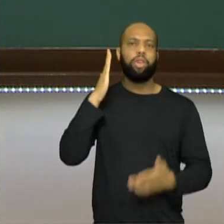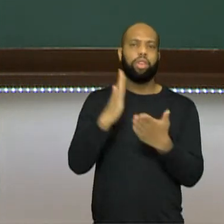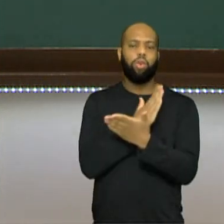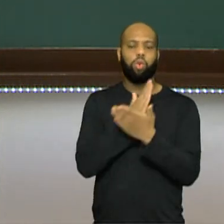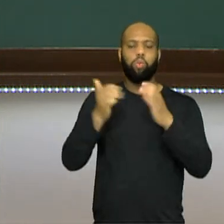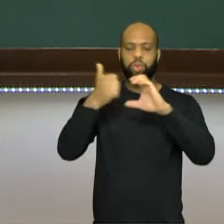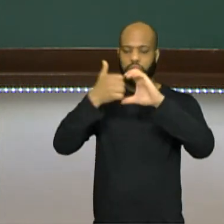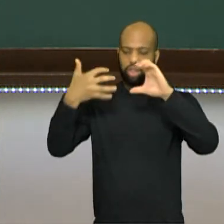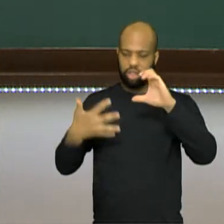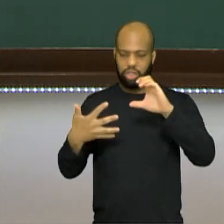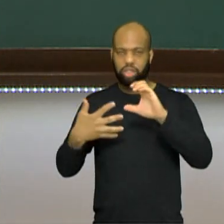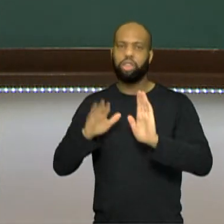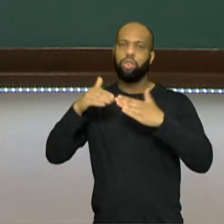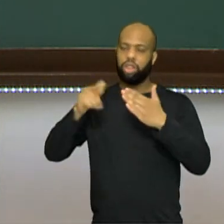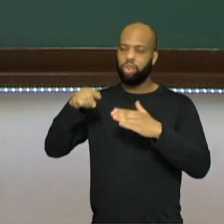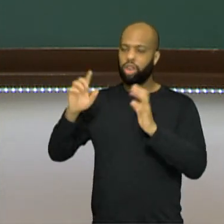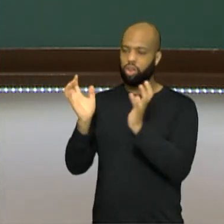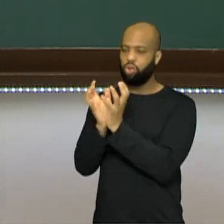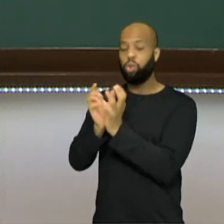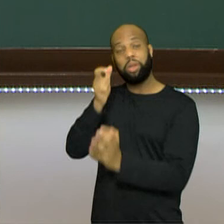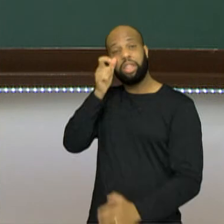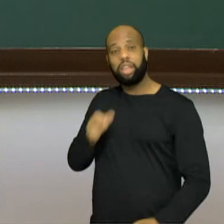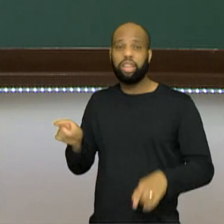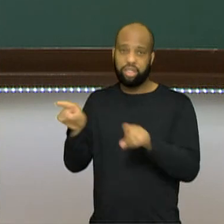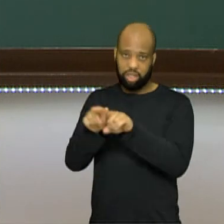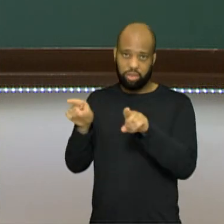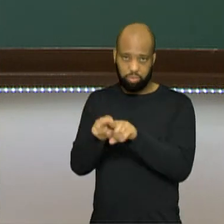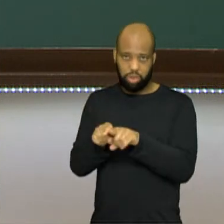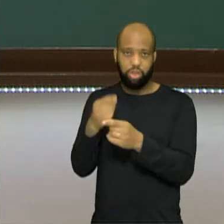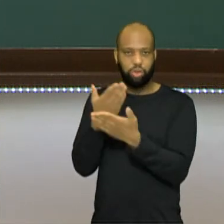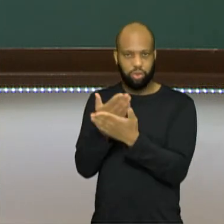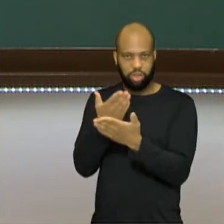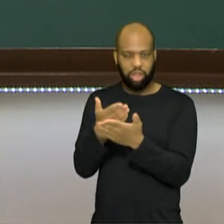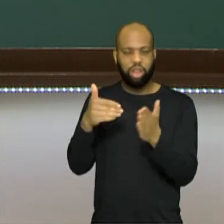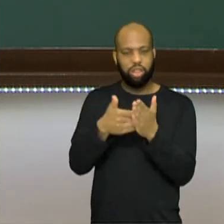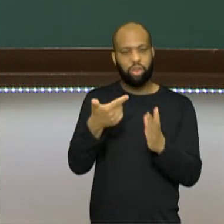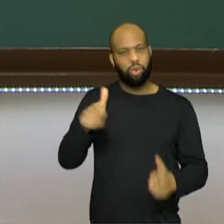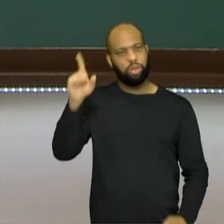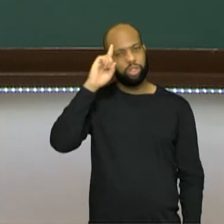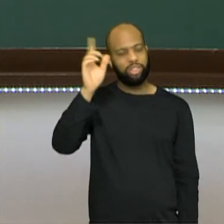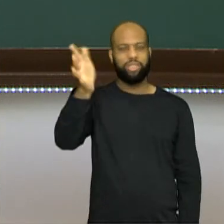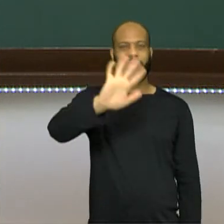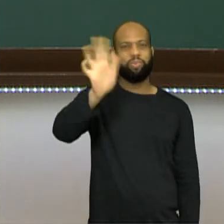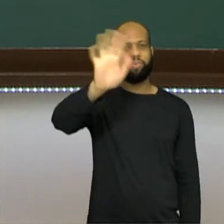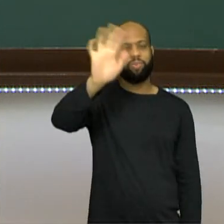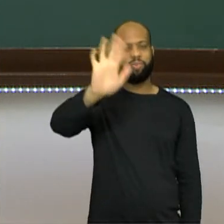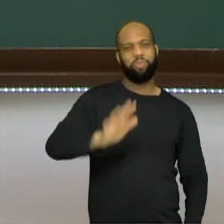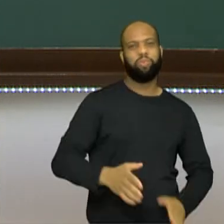características que fazem deles um grupo bem interessante de se estudar. Até um próximo encontro!